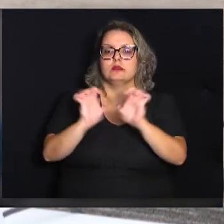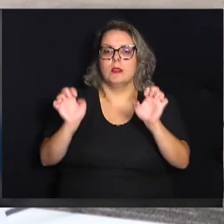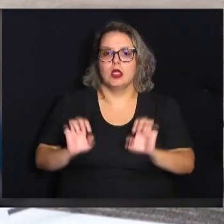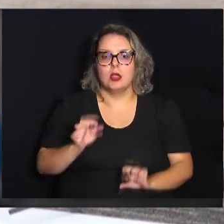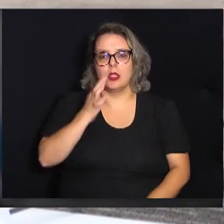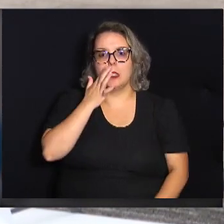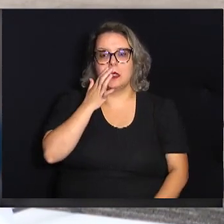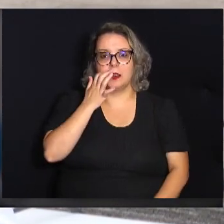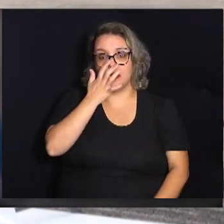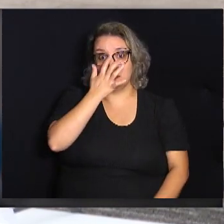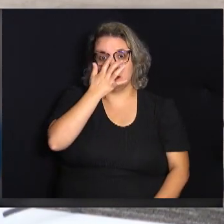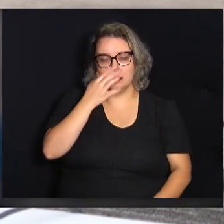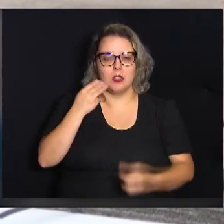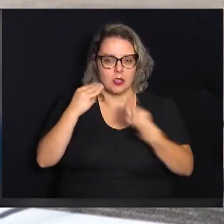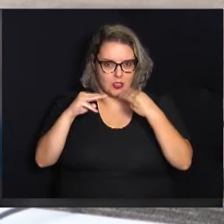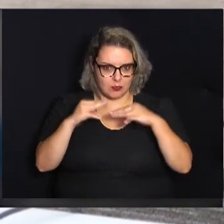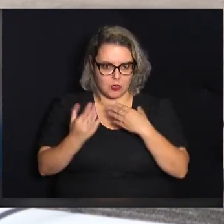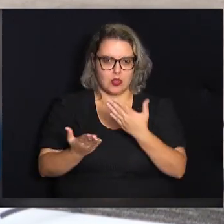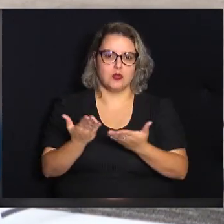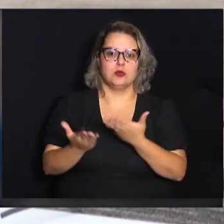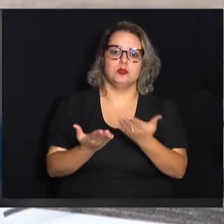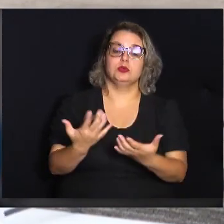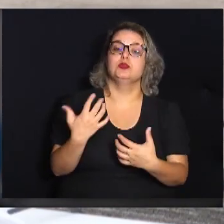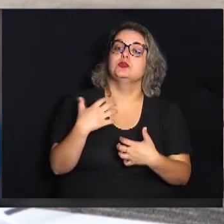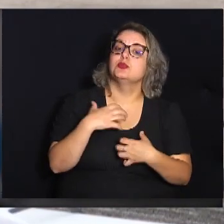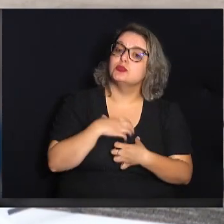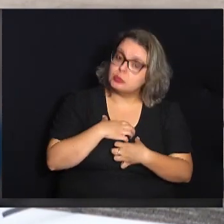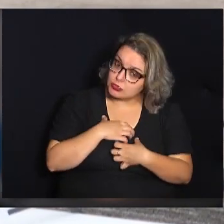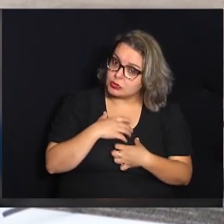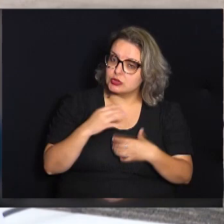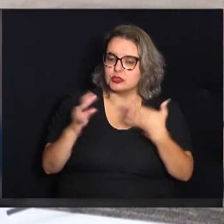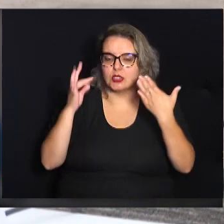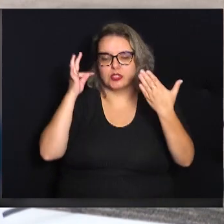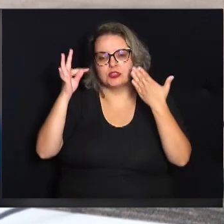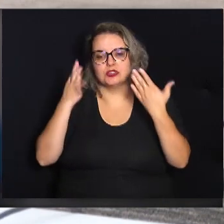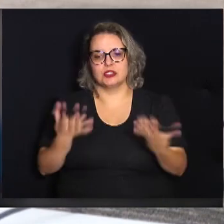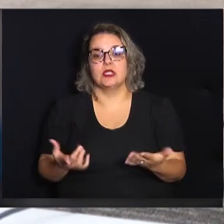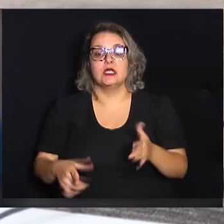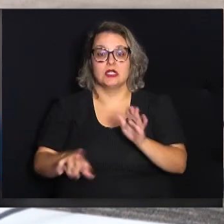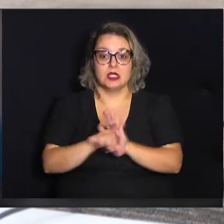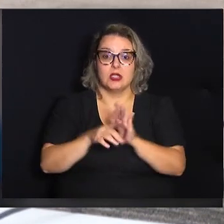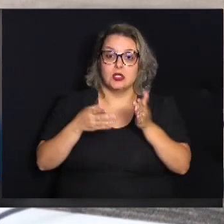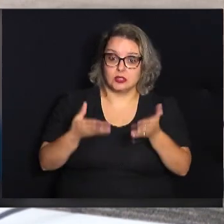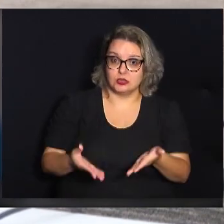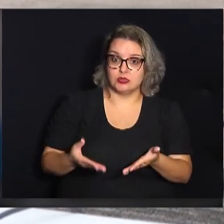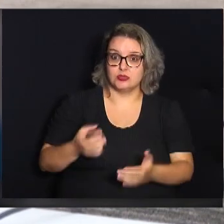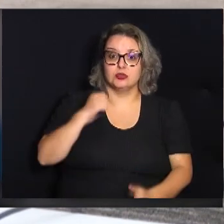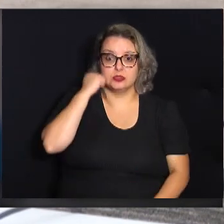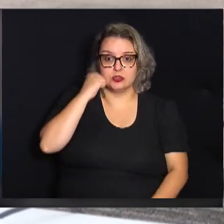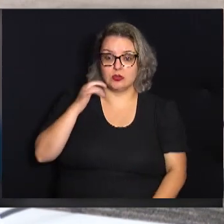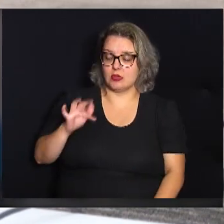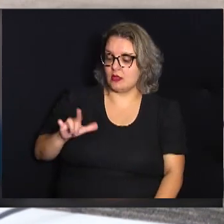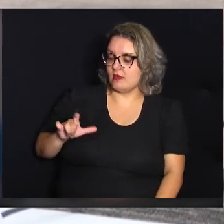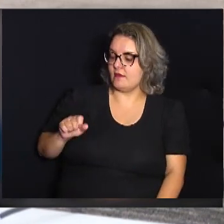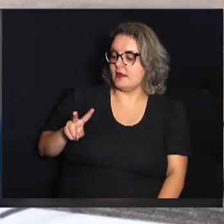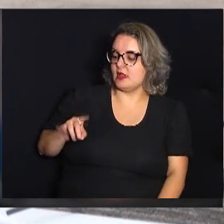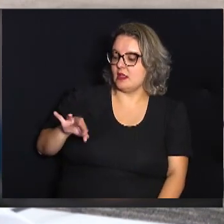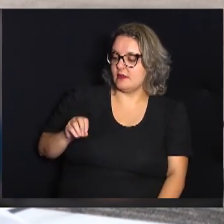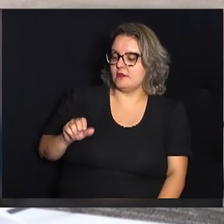Para que a gente possa, com isso, enfrentar essa realidade tão dura, né? De